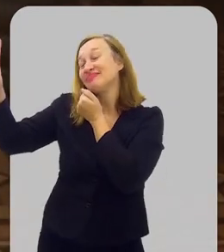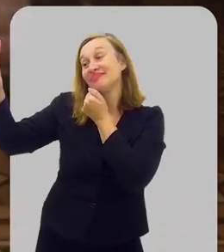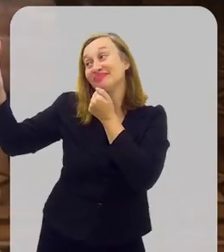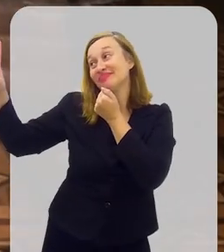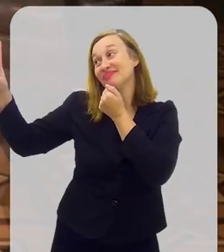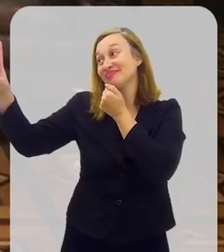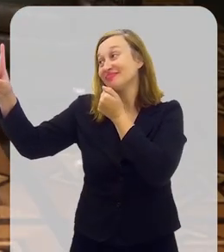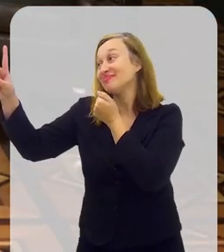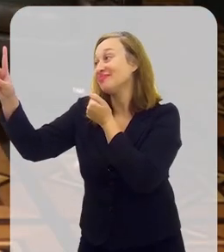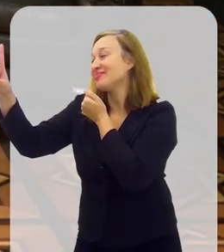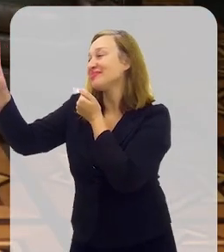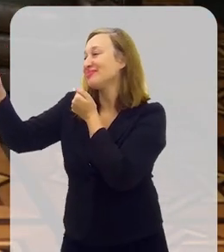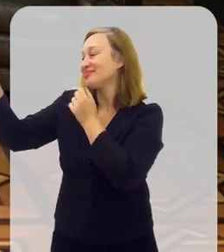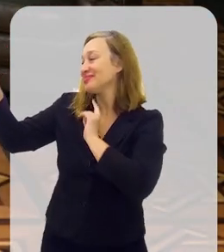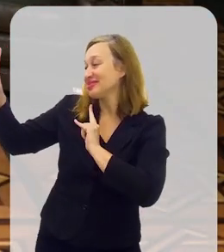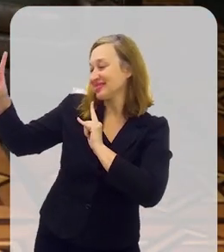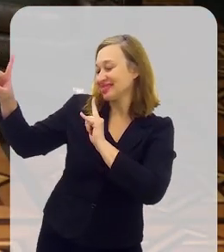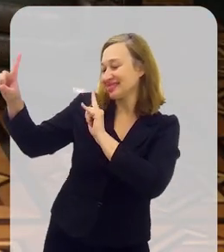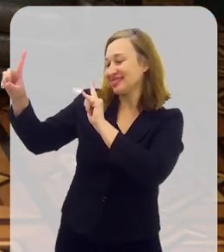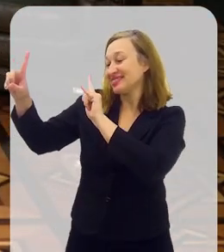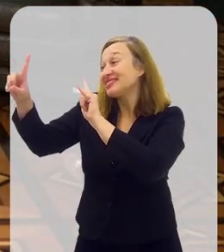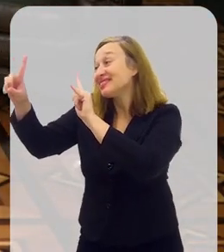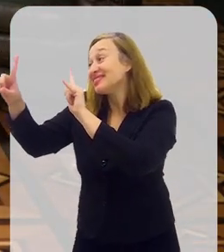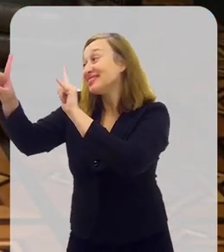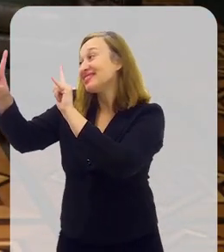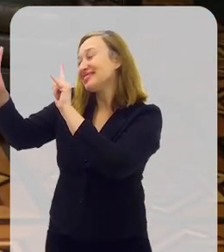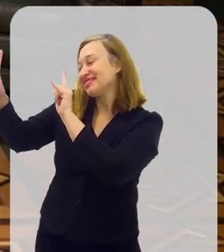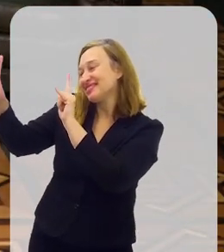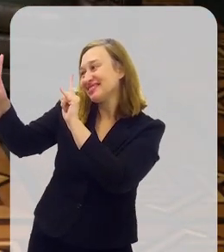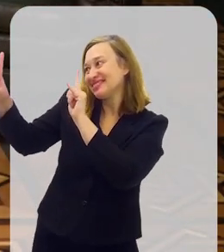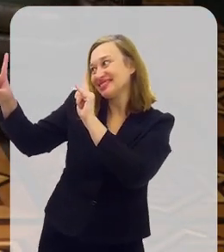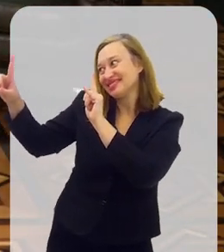lindo como eu te